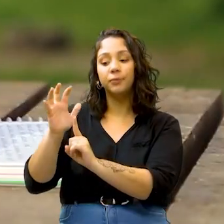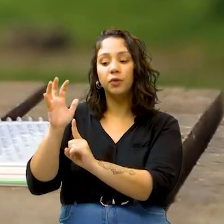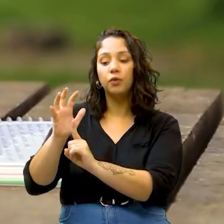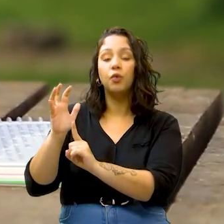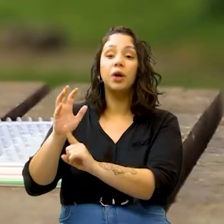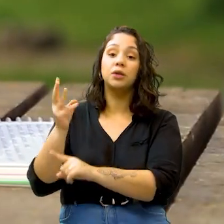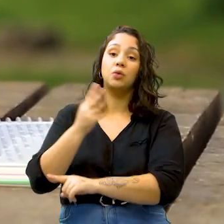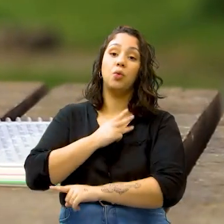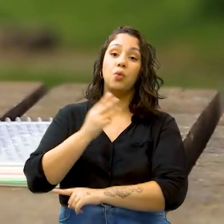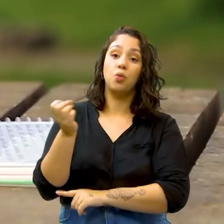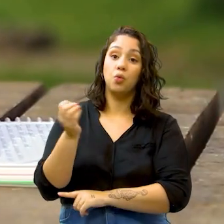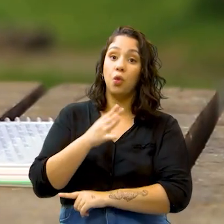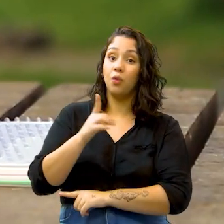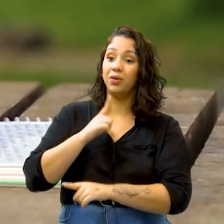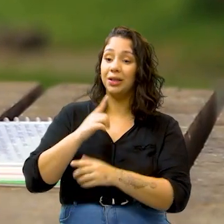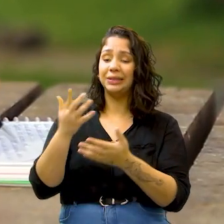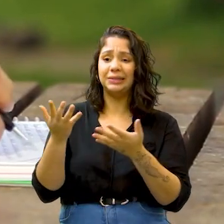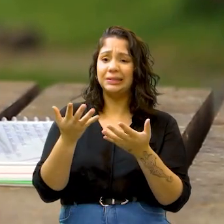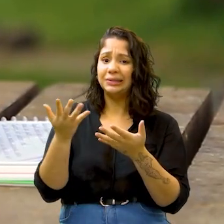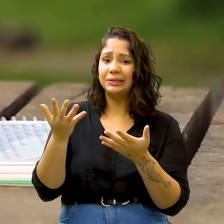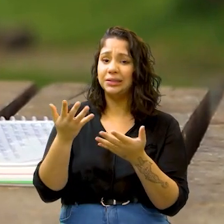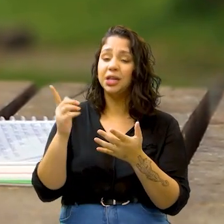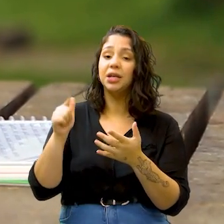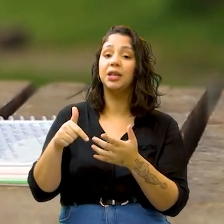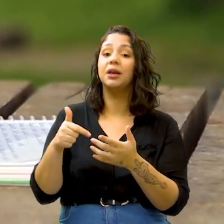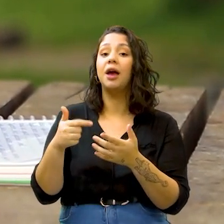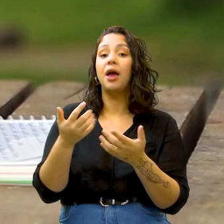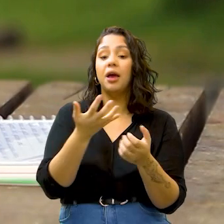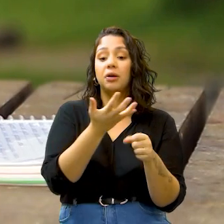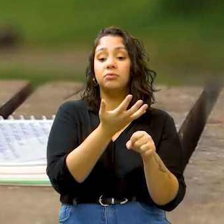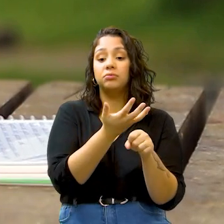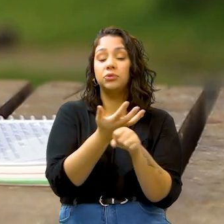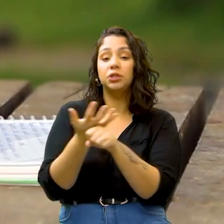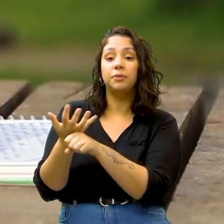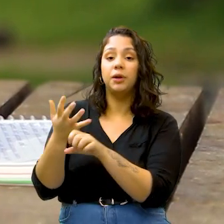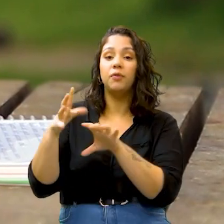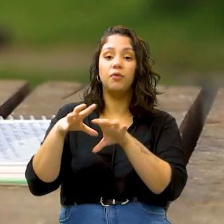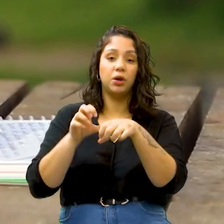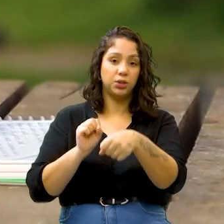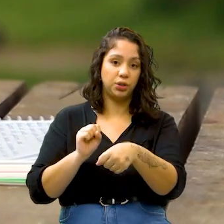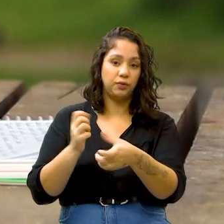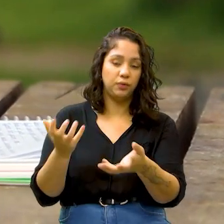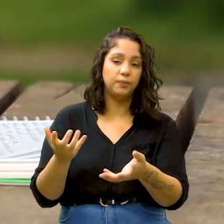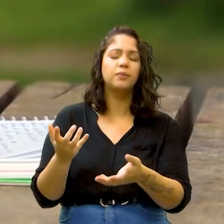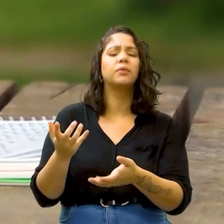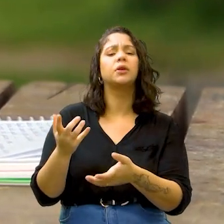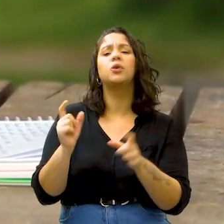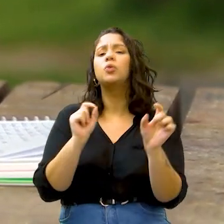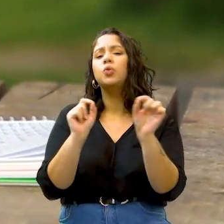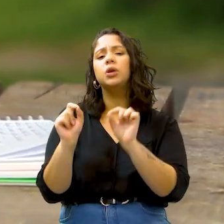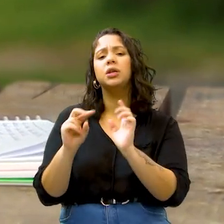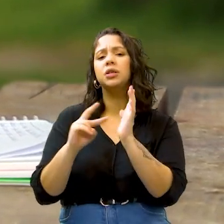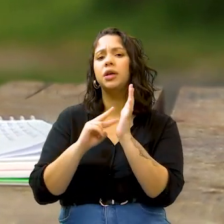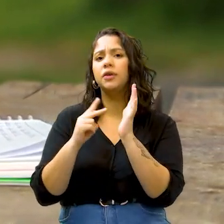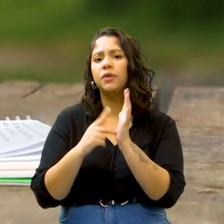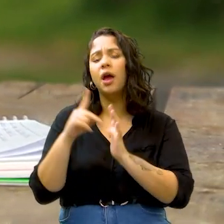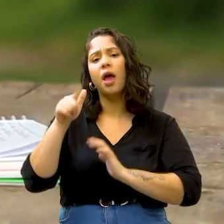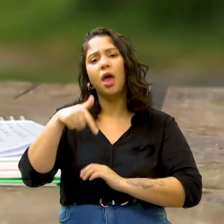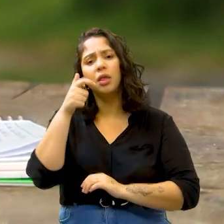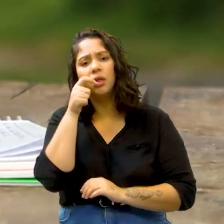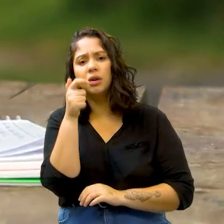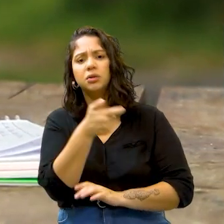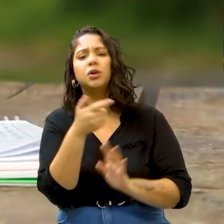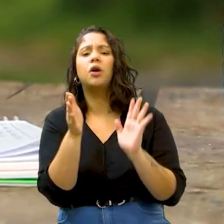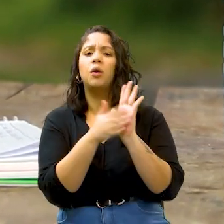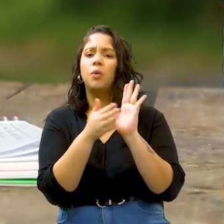Há uma grande insegurança Por parte dos candidatos e candidatas que tem a ver com os itinerários formativos os itinerários formativos Eles são muito